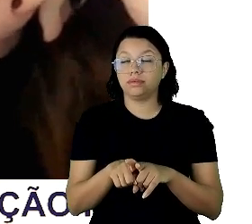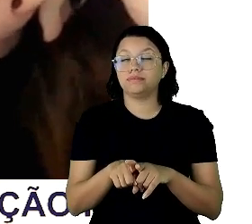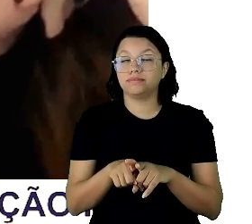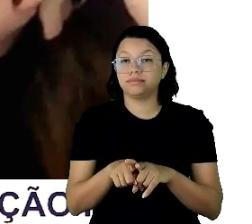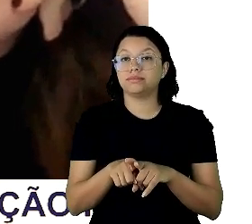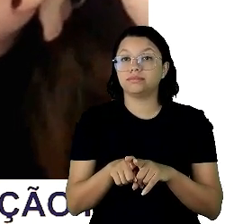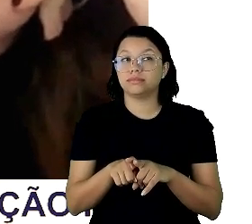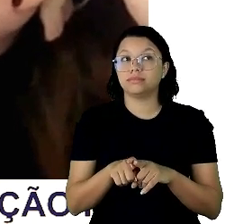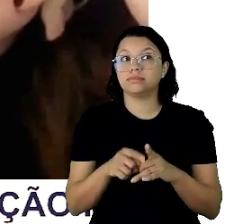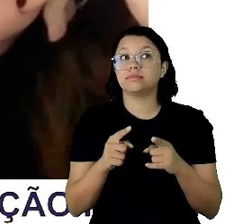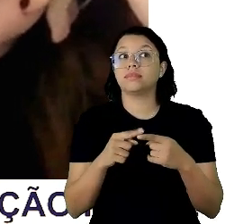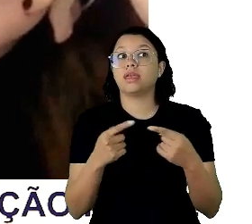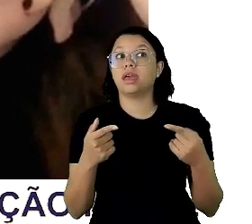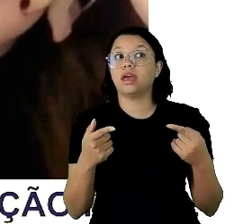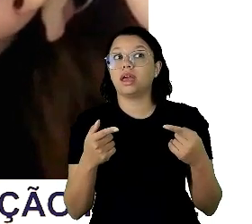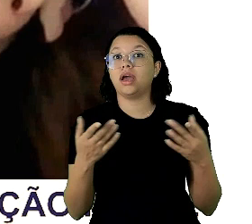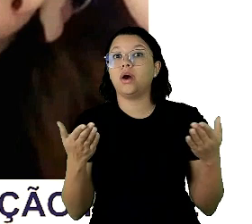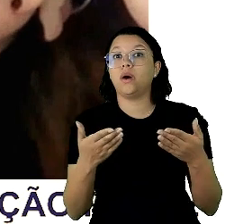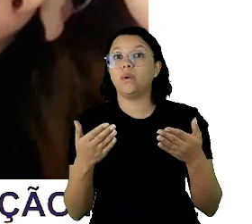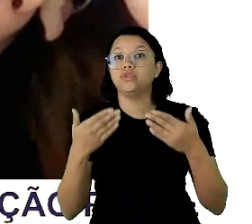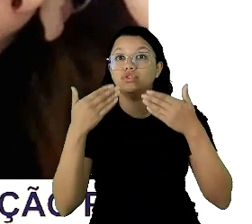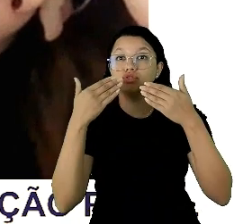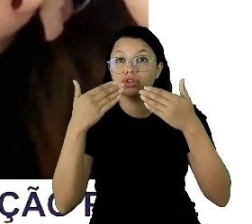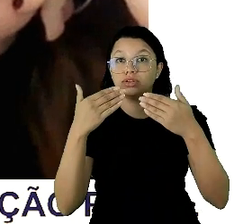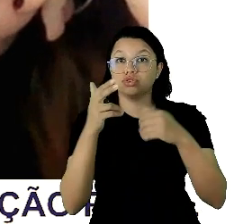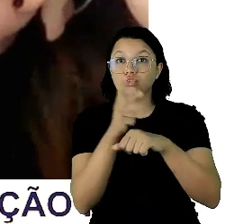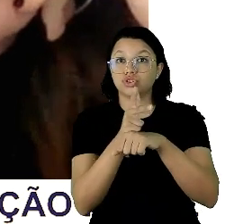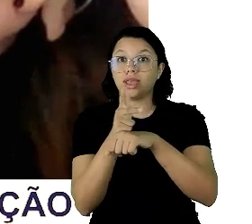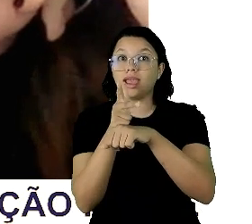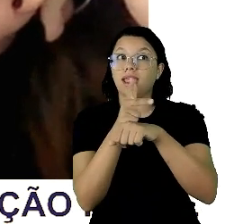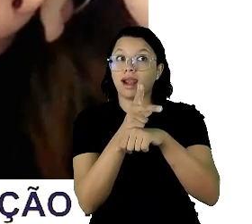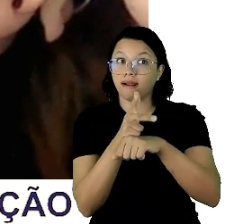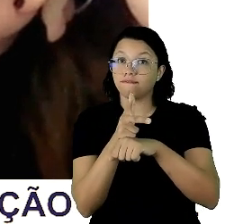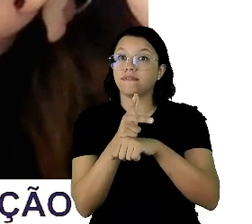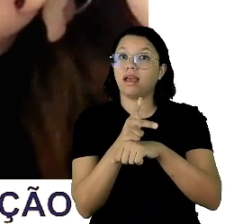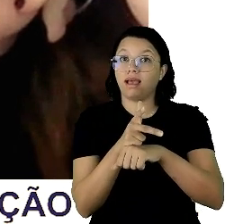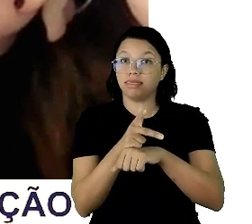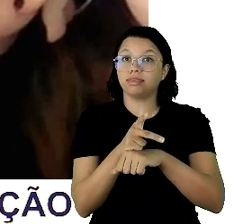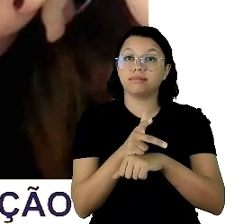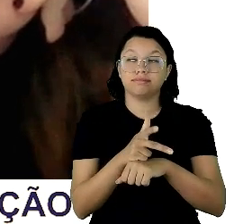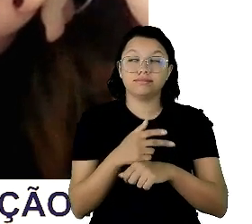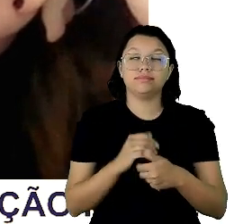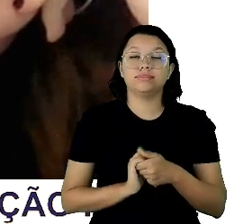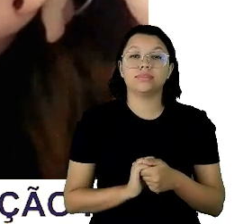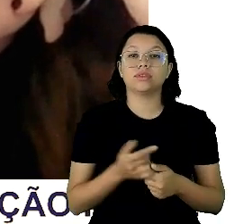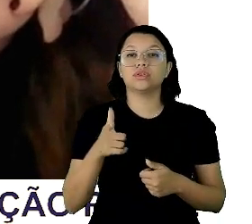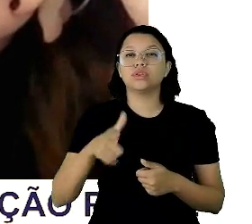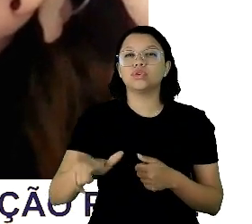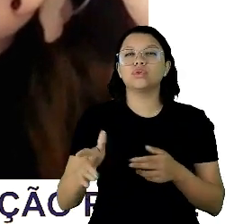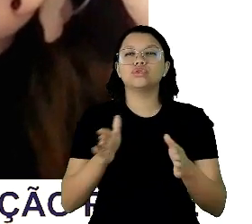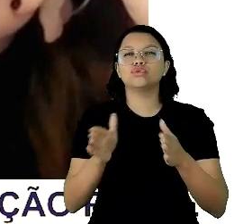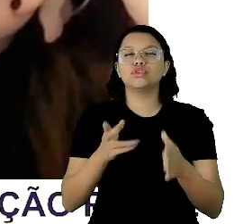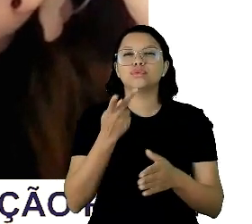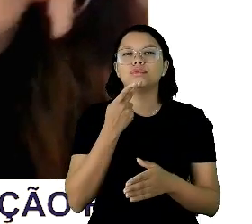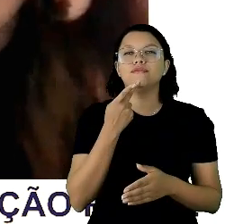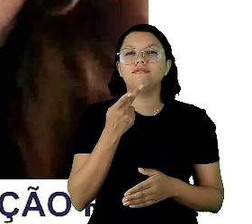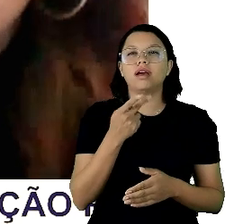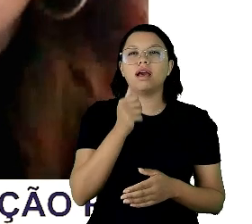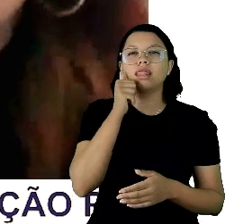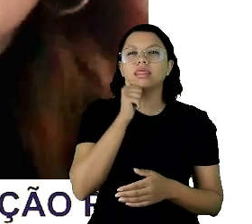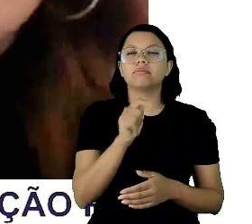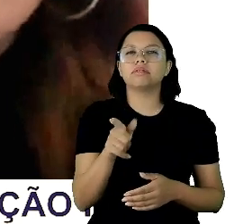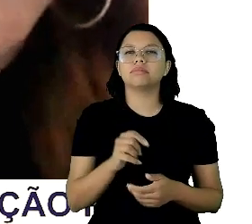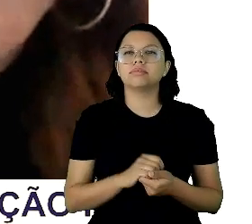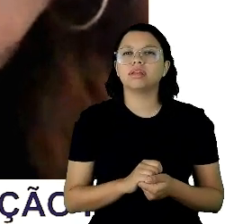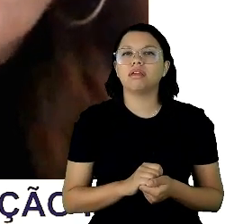ficando isso, né? E um outro caso também, que ele fala para a mulher, né? Porque que tem tanto filho, agora o problema é